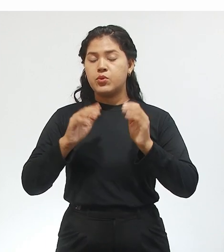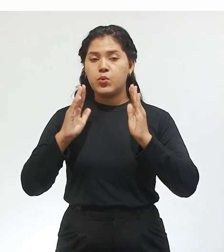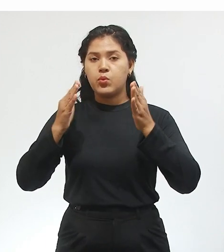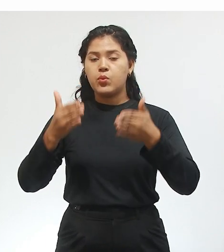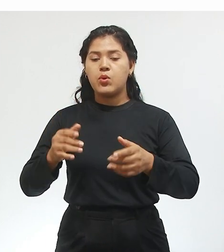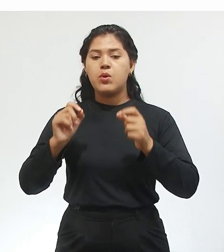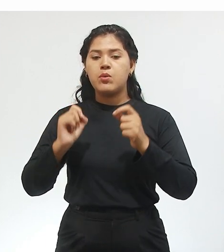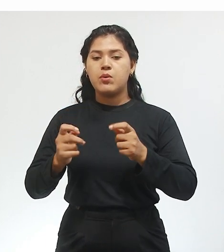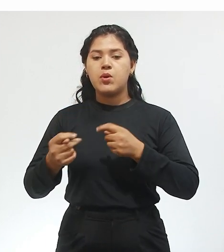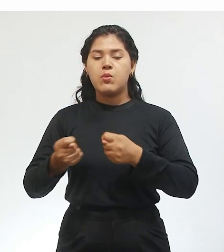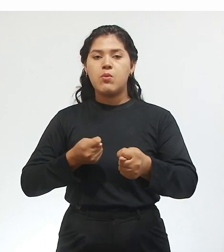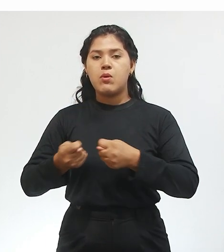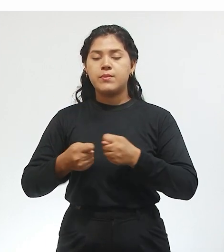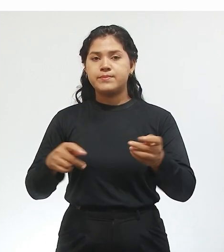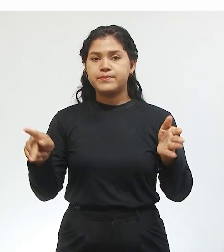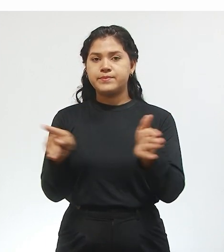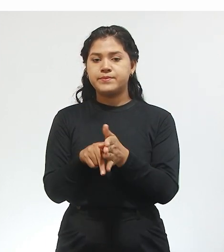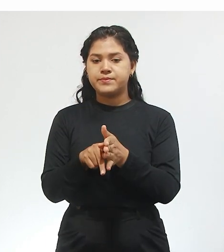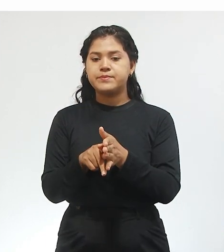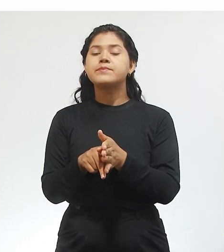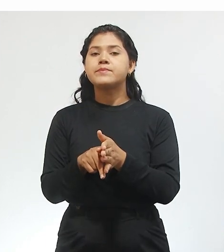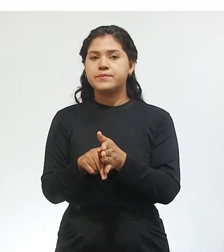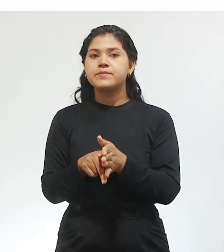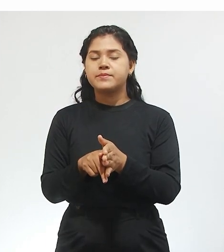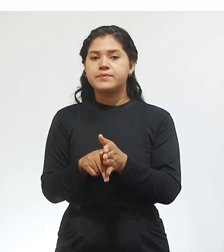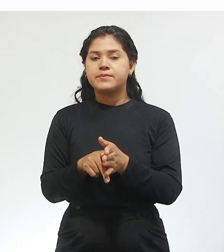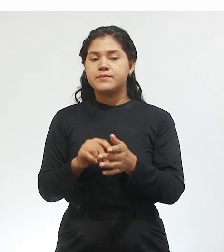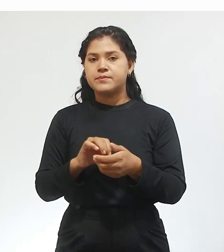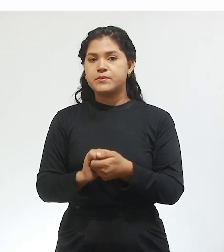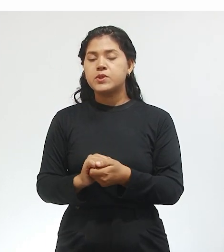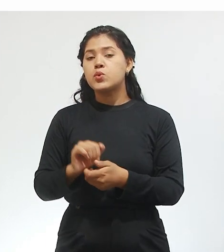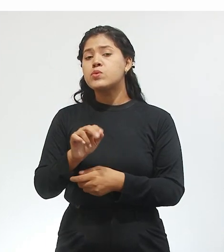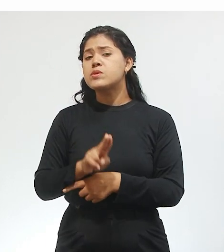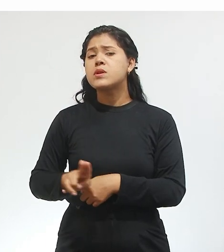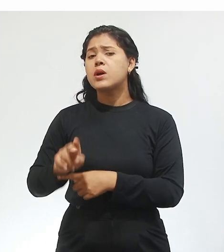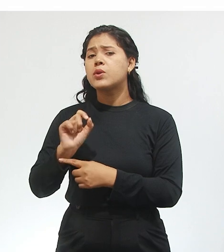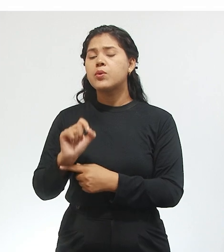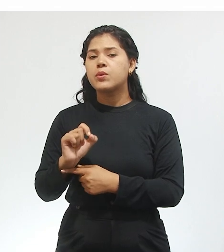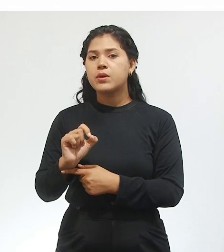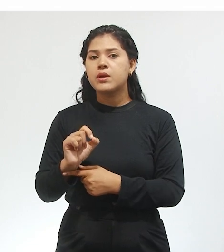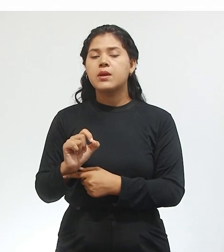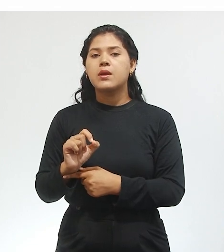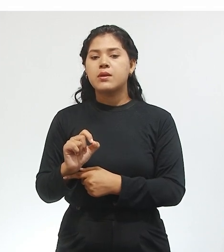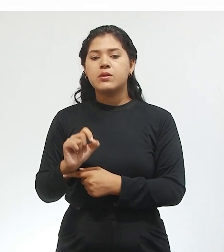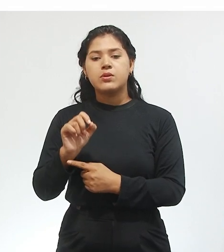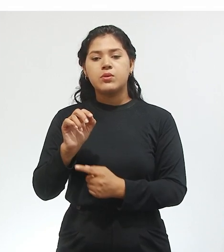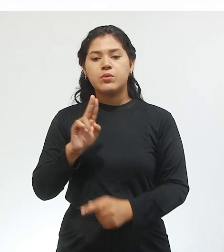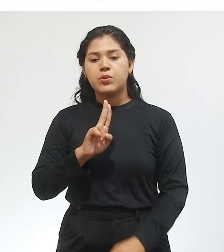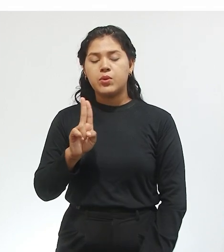quê? Controlar o patrimônio, tá? Por meio do quê? Já falamos,